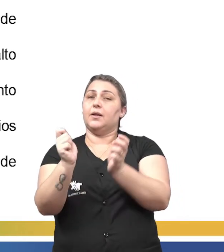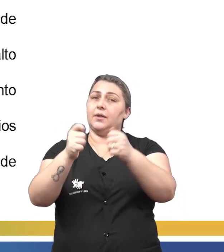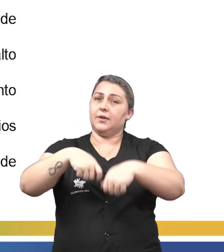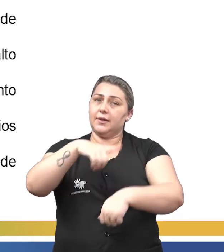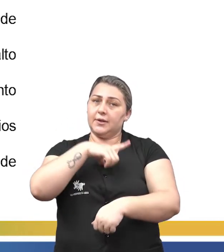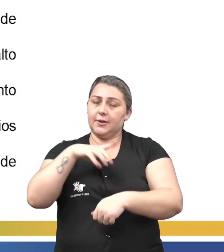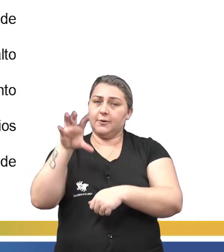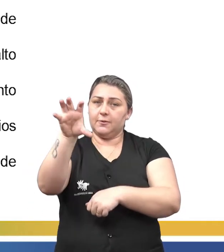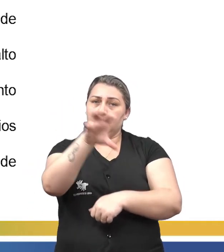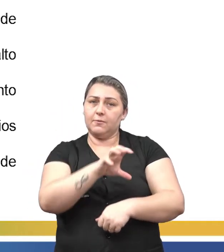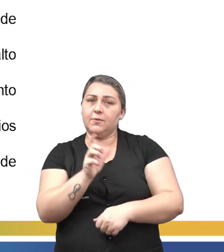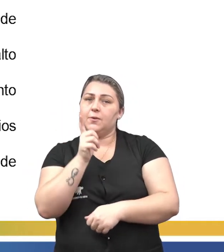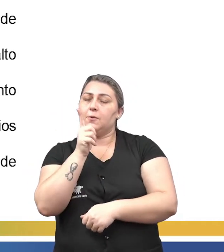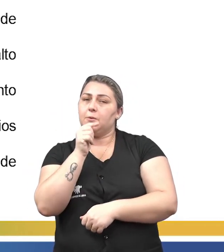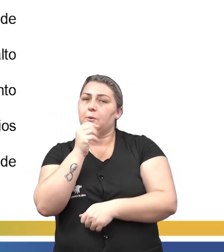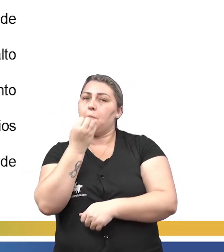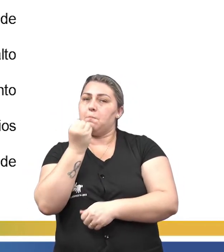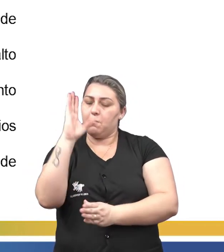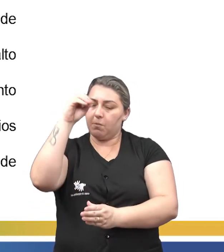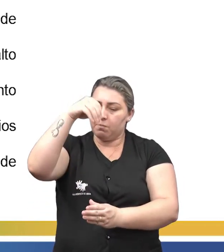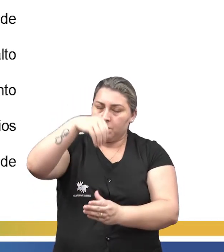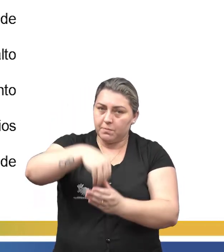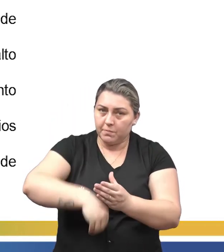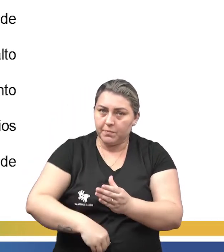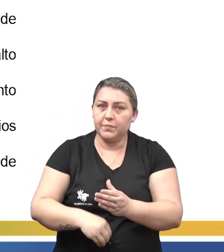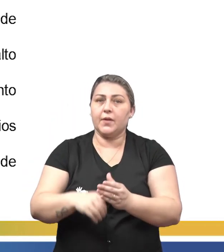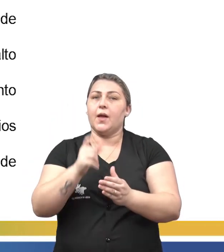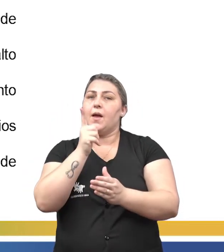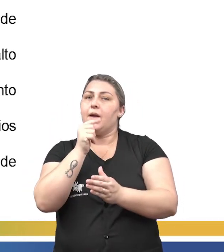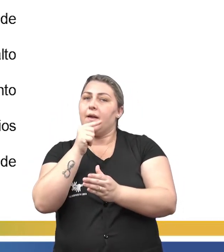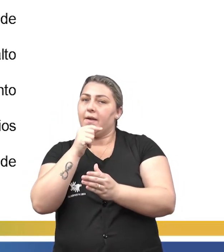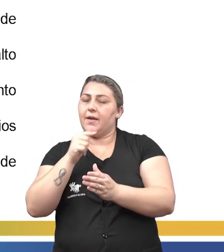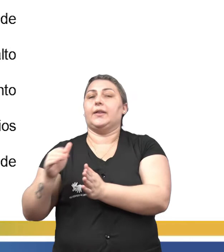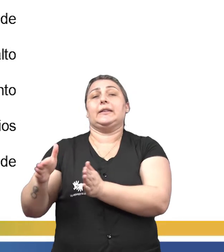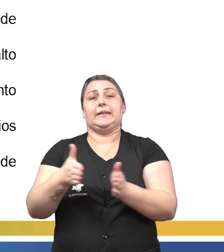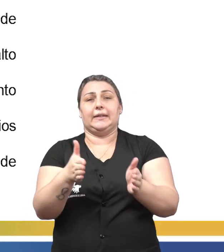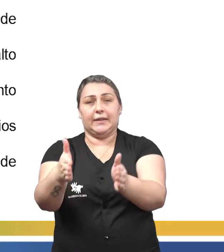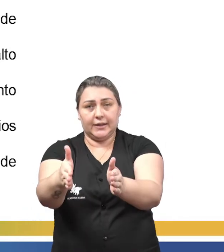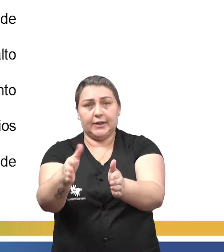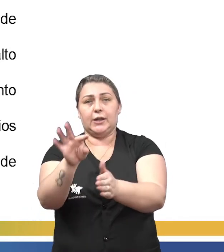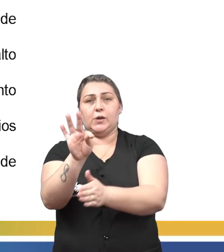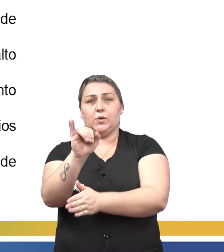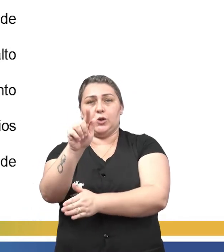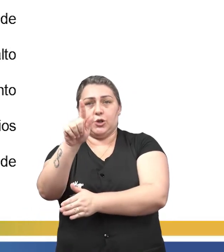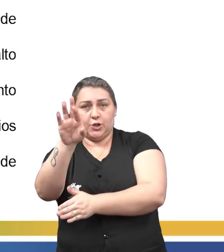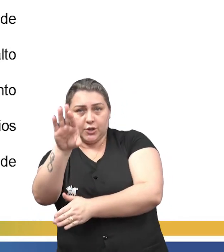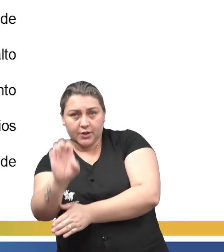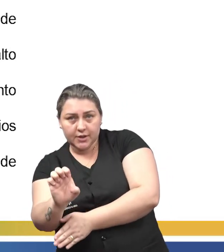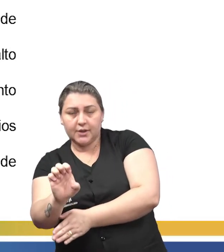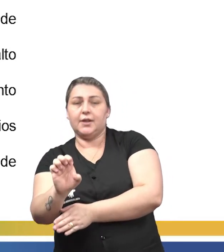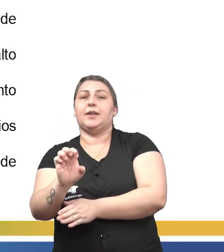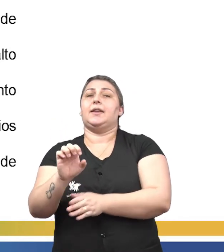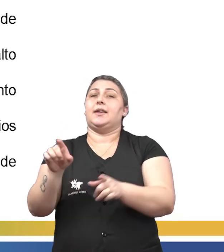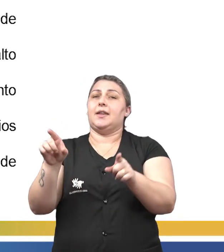área agricultável extensa, favorecida pelos rios Tigre e Eufrates. E E.